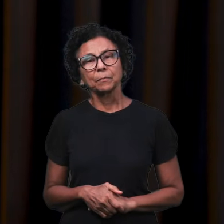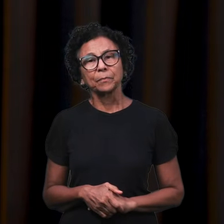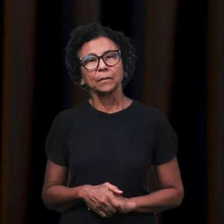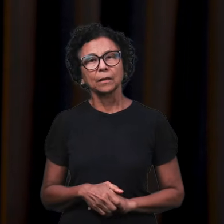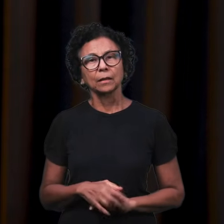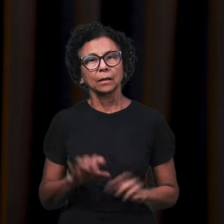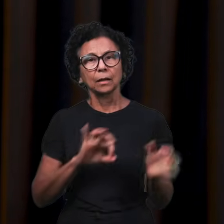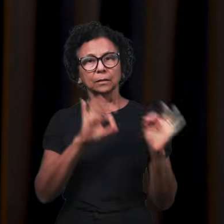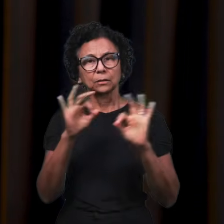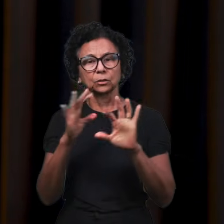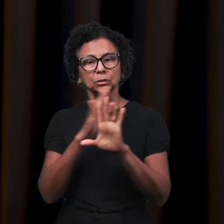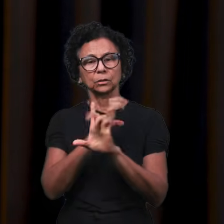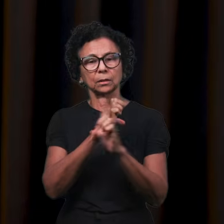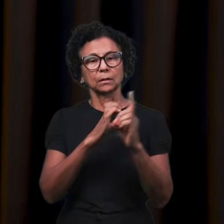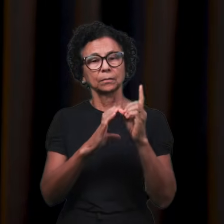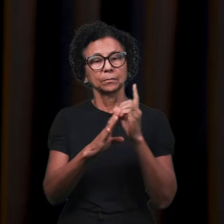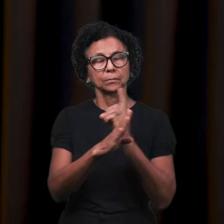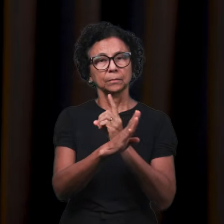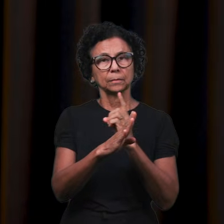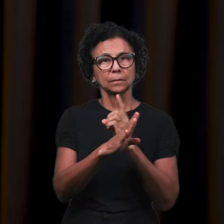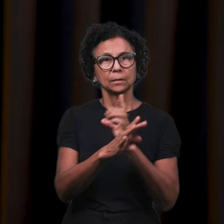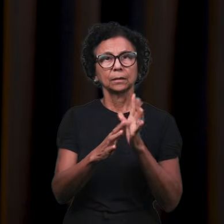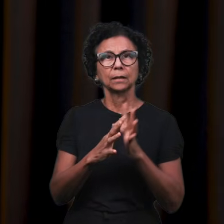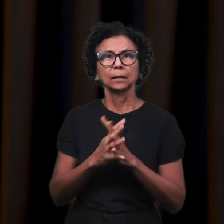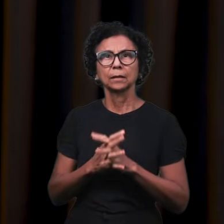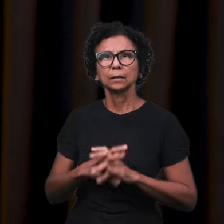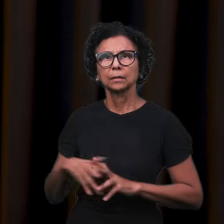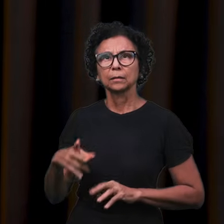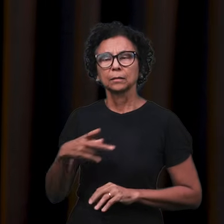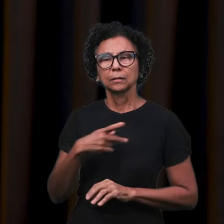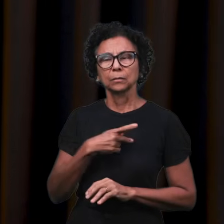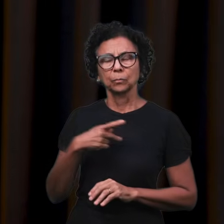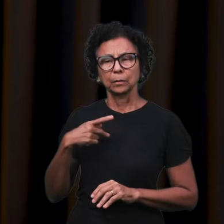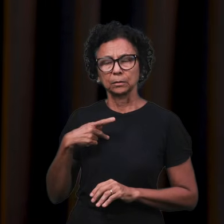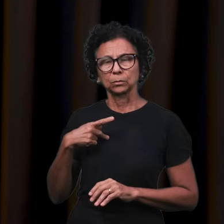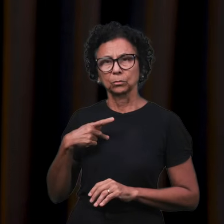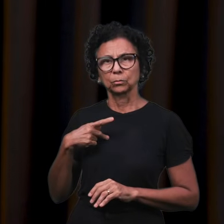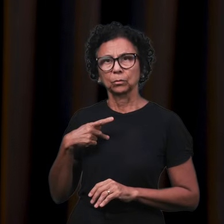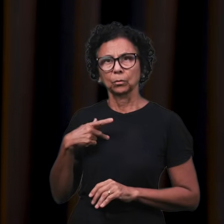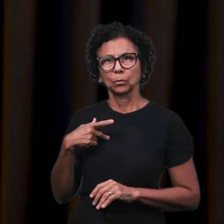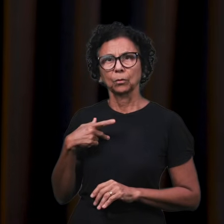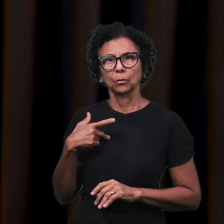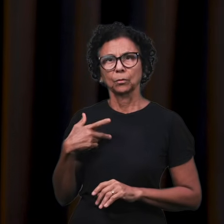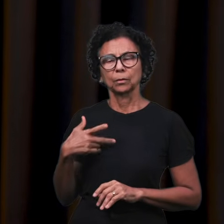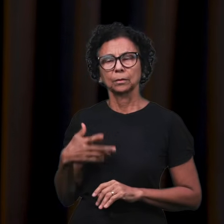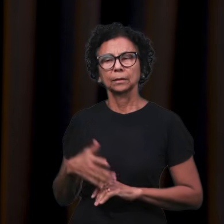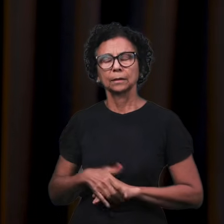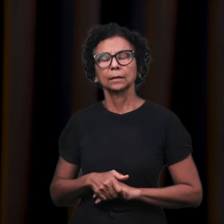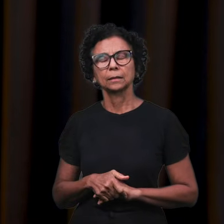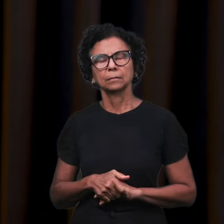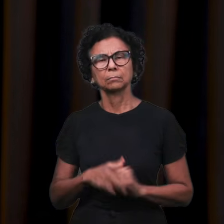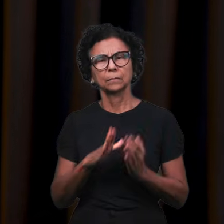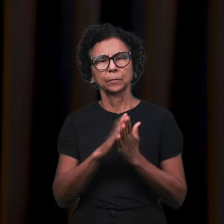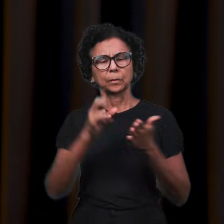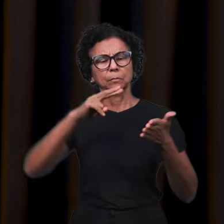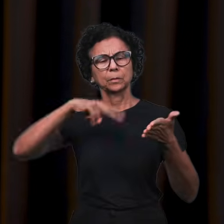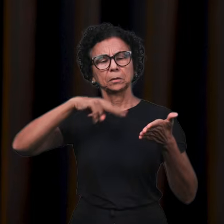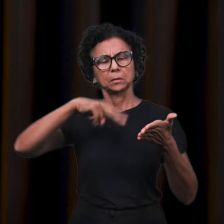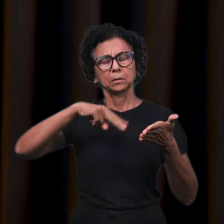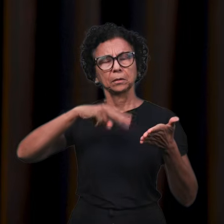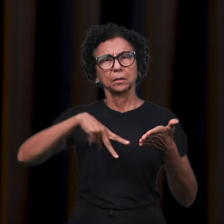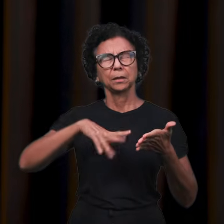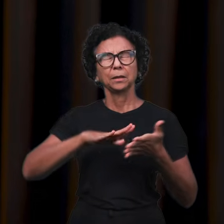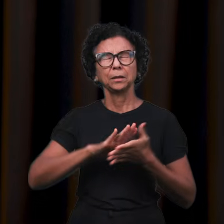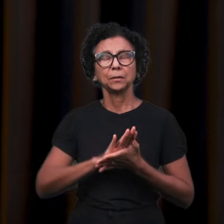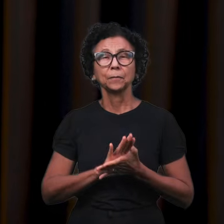numa escola bíblica dominical, onde foi falado, o pastor, à época, ele falou citando o texto da palavra,